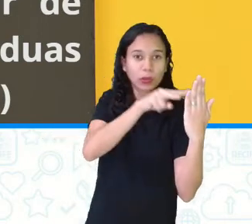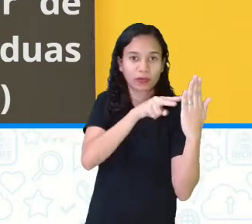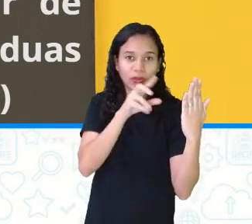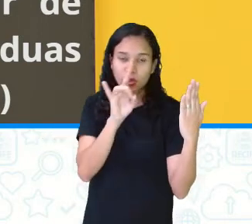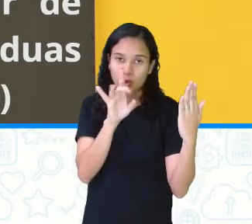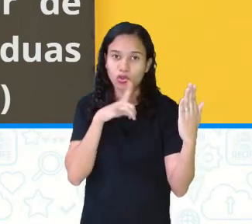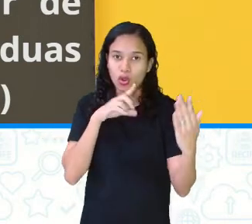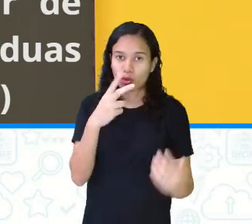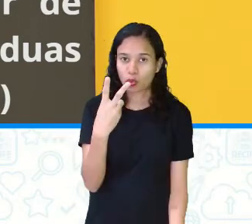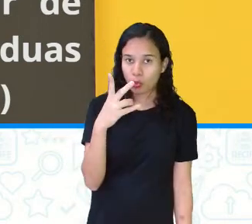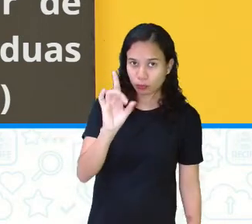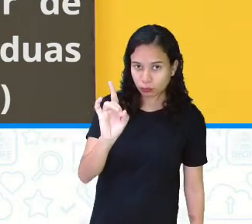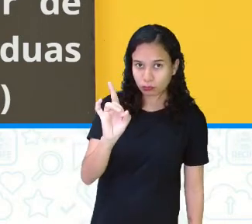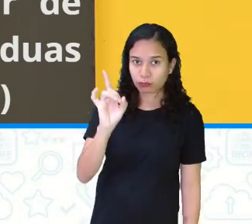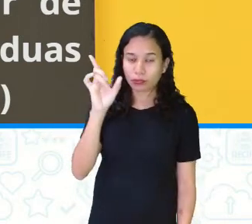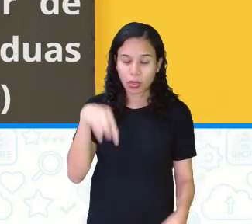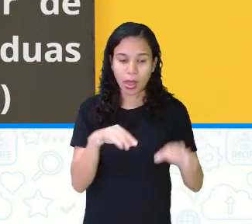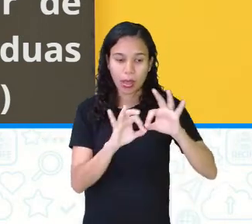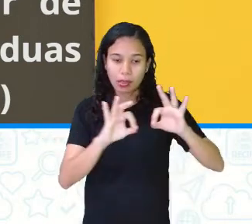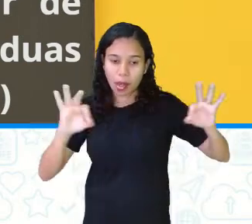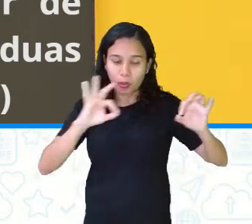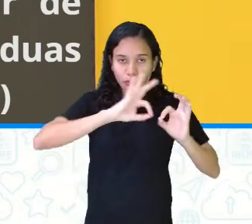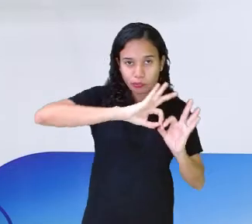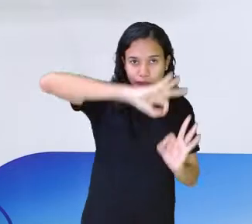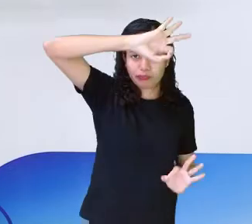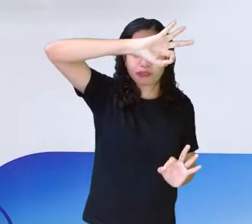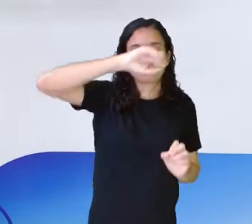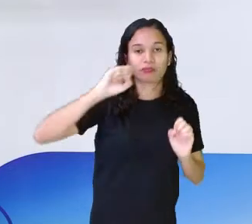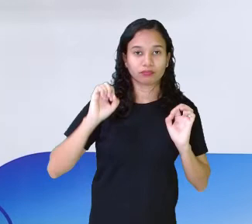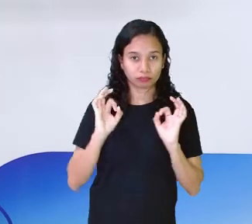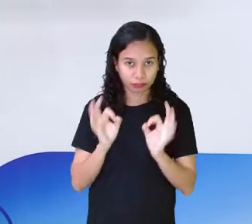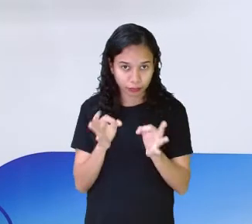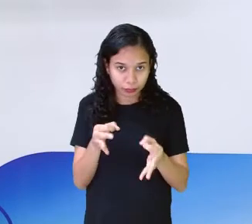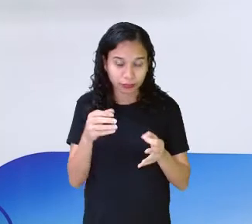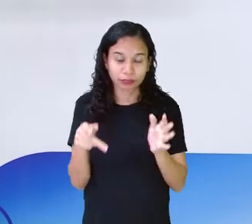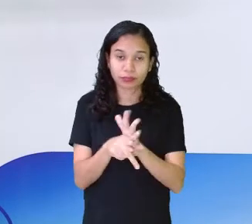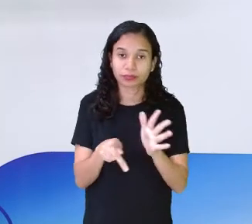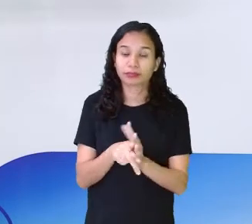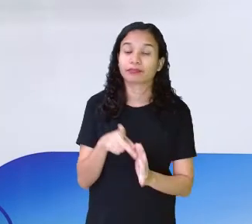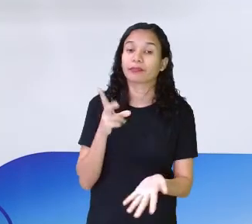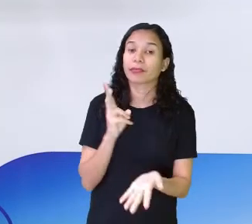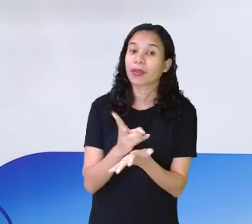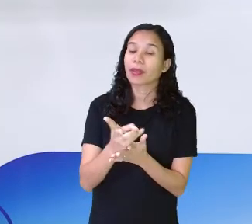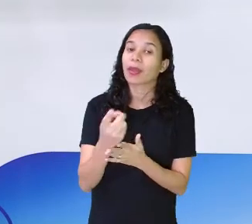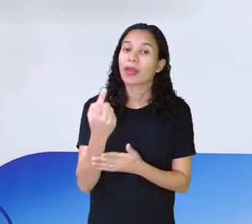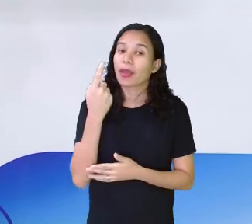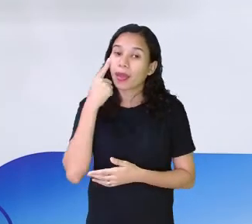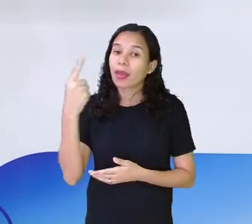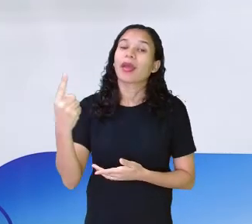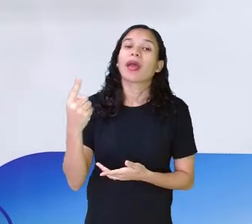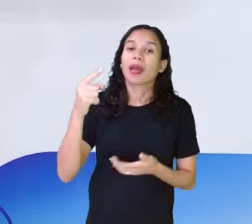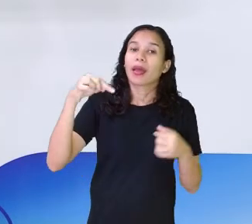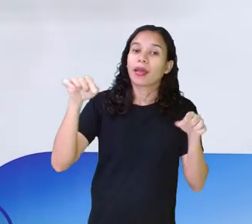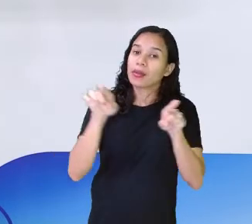duas dimensões, largura e altura, certo? Figura plana, ela